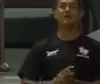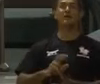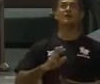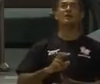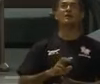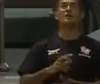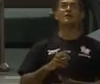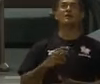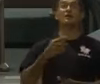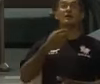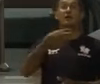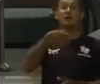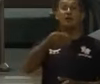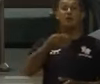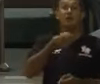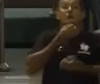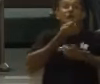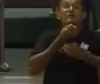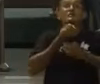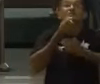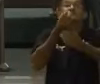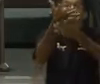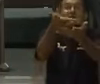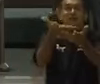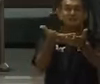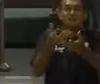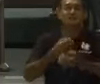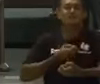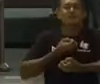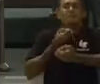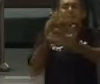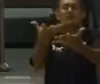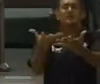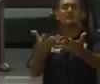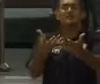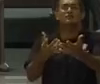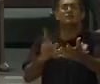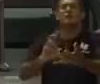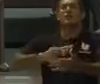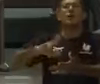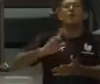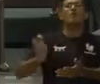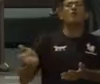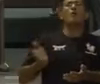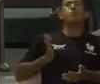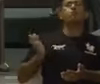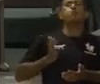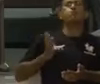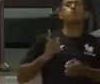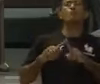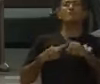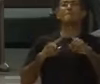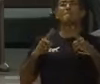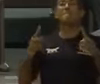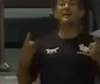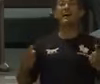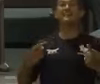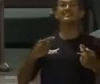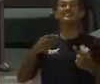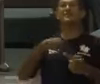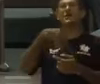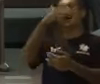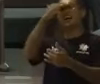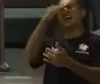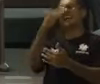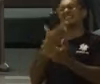contente, eu expresso o meu contentamento, não por riqueza, por bens, mas pela convicção que Cristo